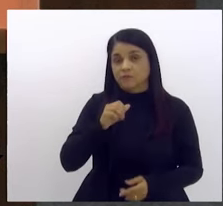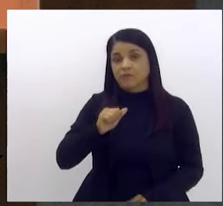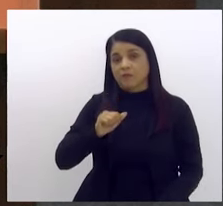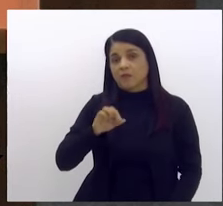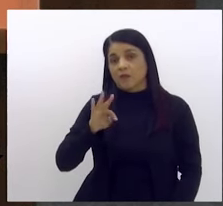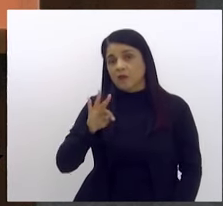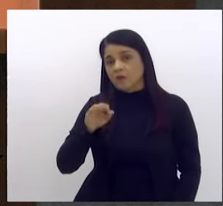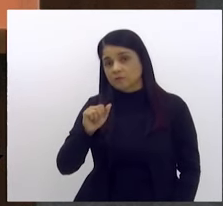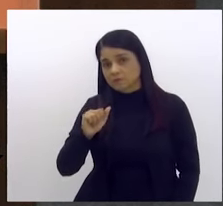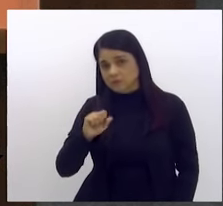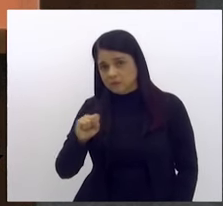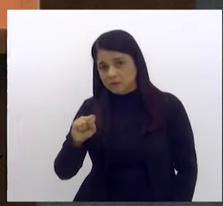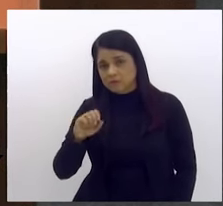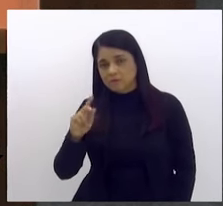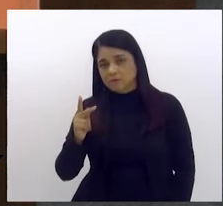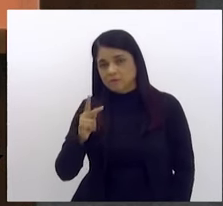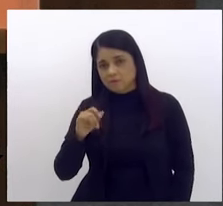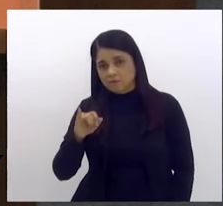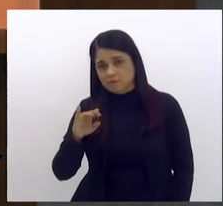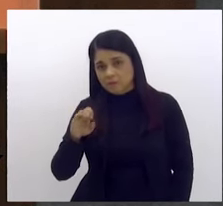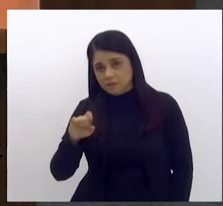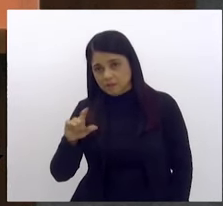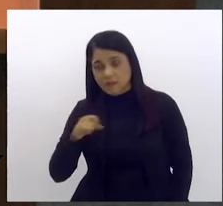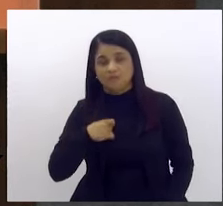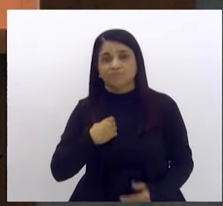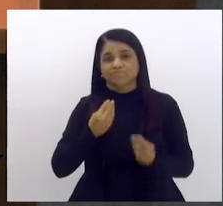significa insucesso escolar,